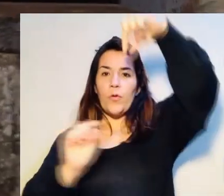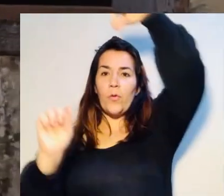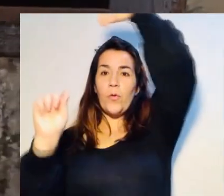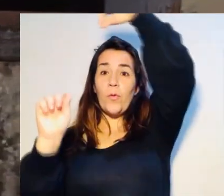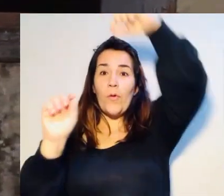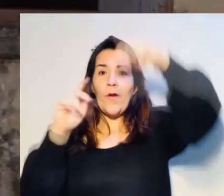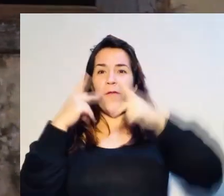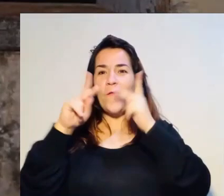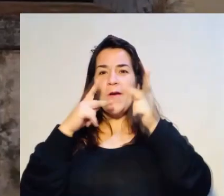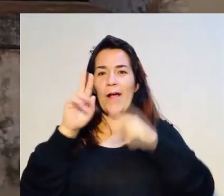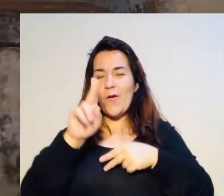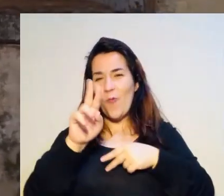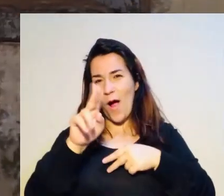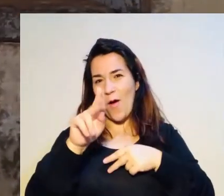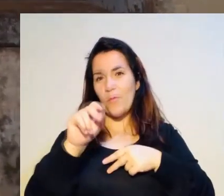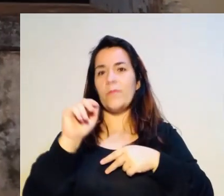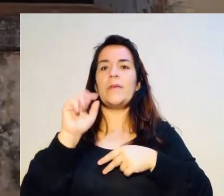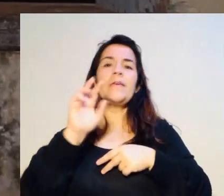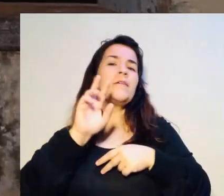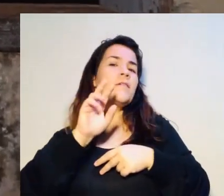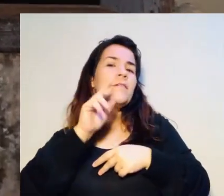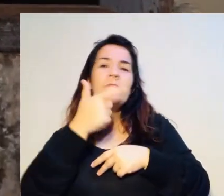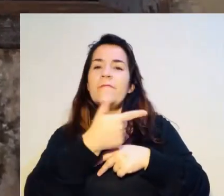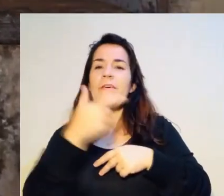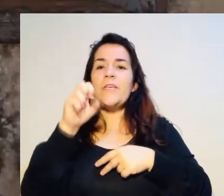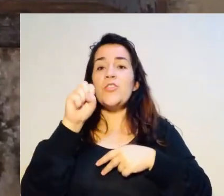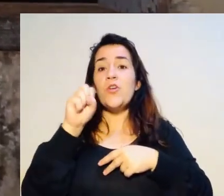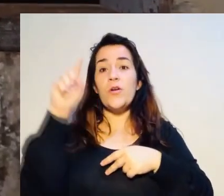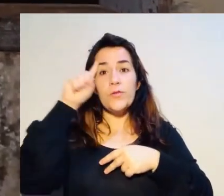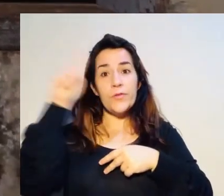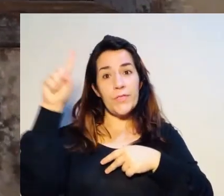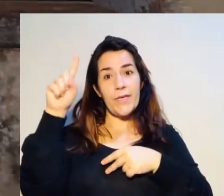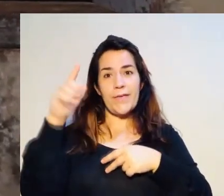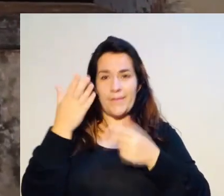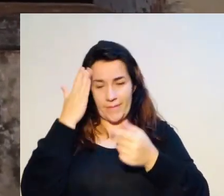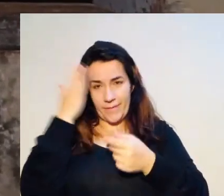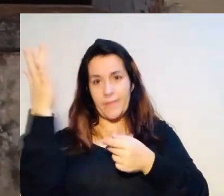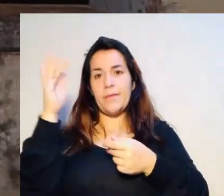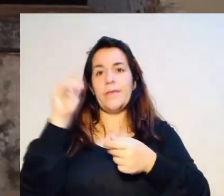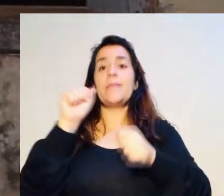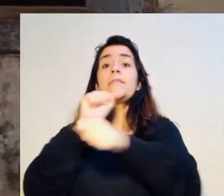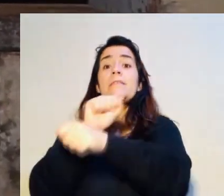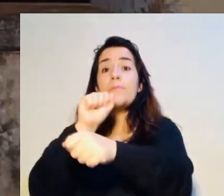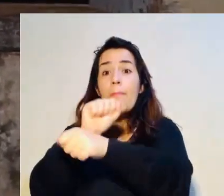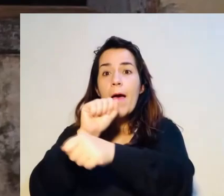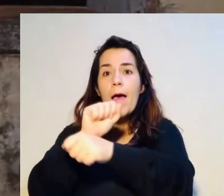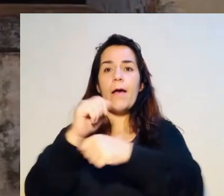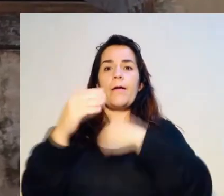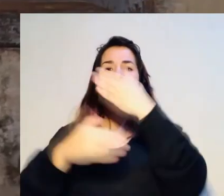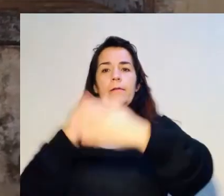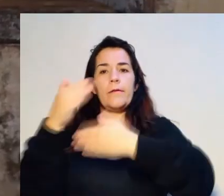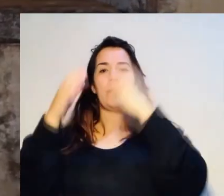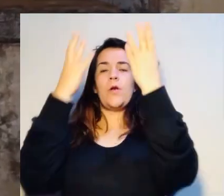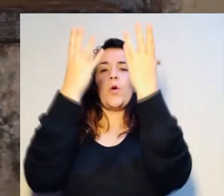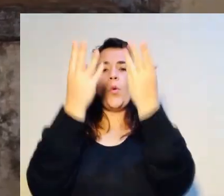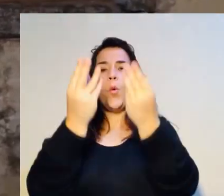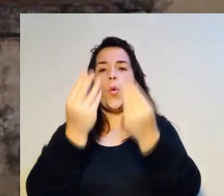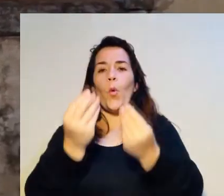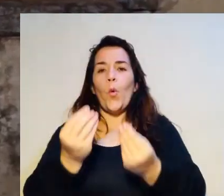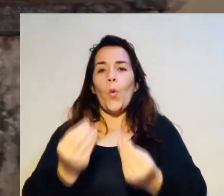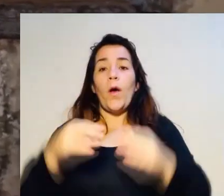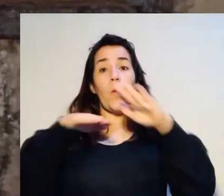falam no terreiro, mas são 28 dias. Conta 28 dias, depois